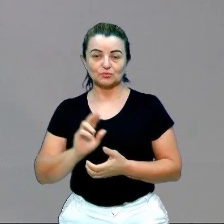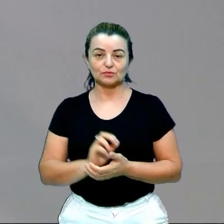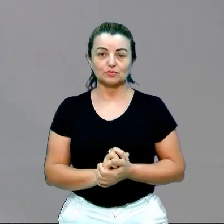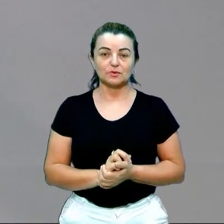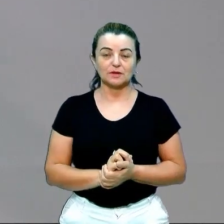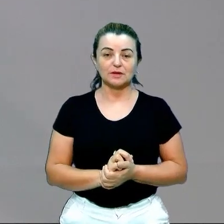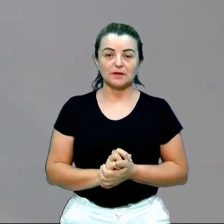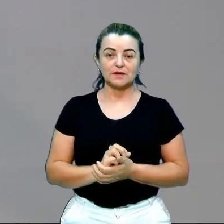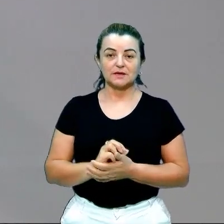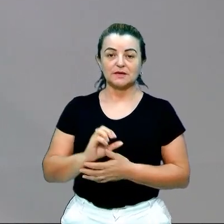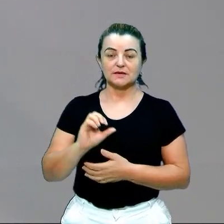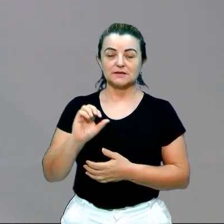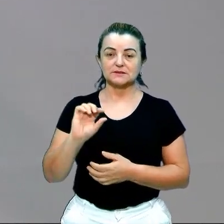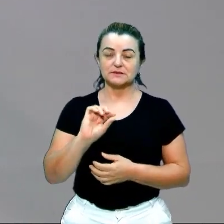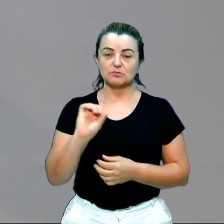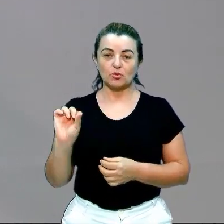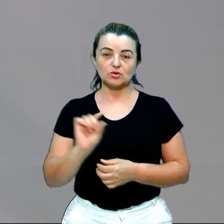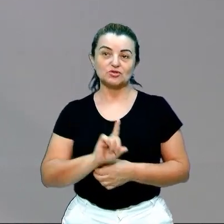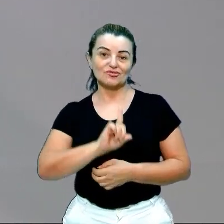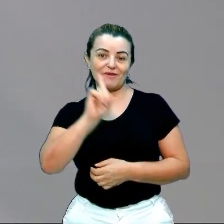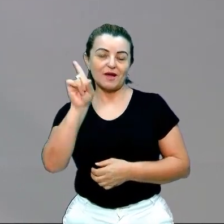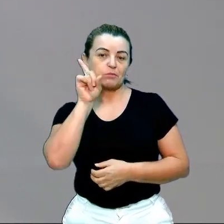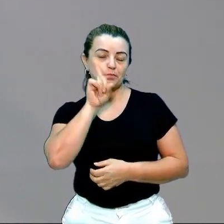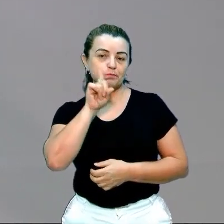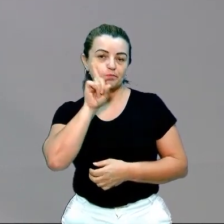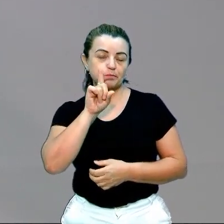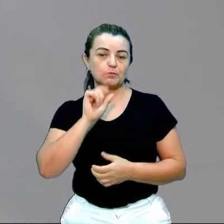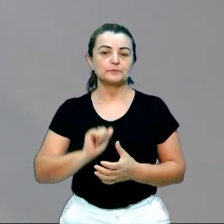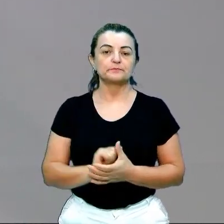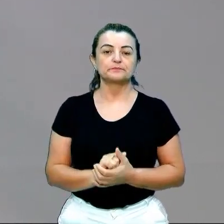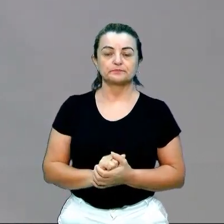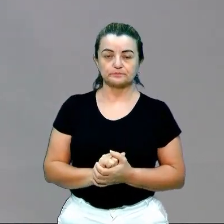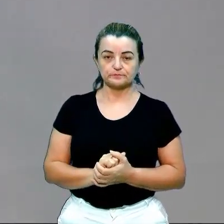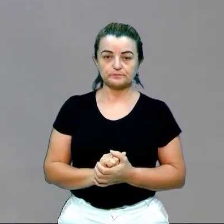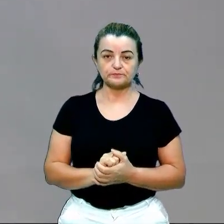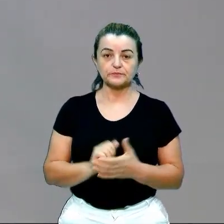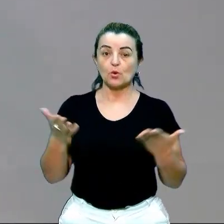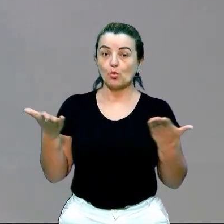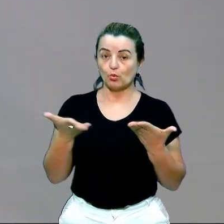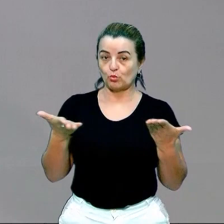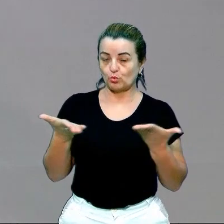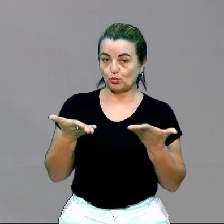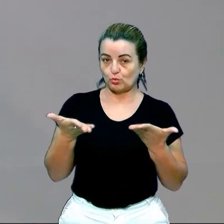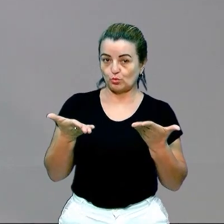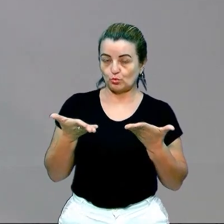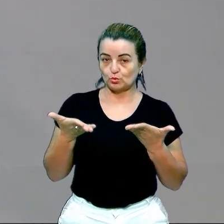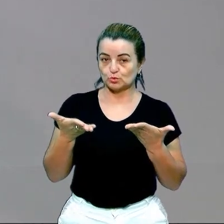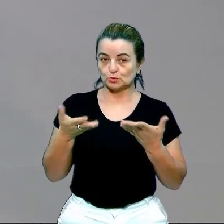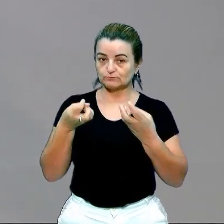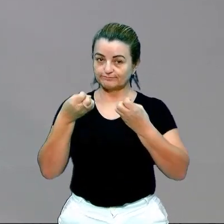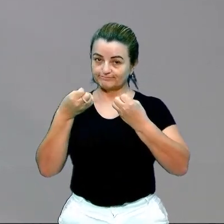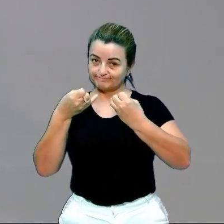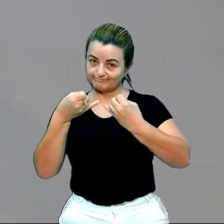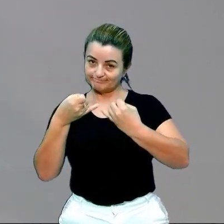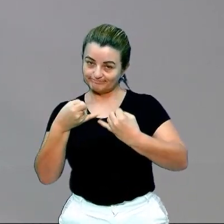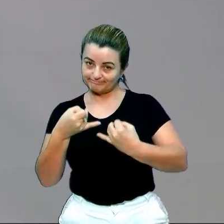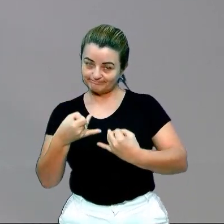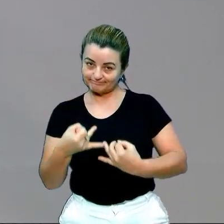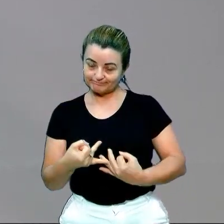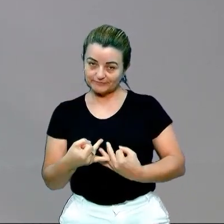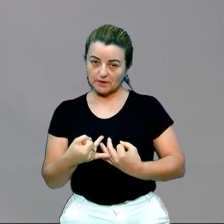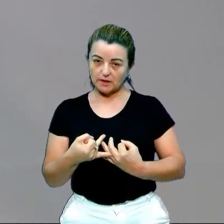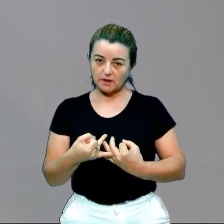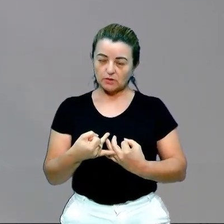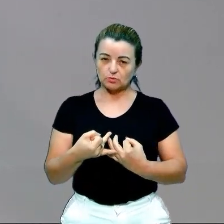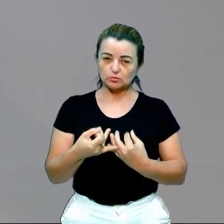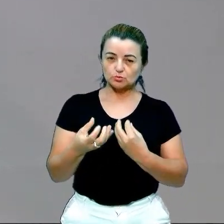chamado Seaborg, lá dos Estados Unidos, ok? Então, hoje nós vamos falar acerca dos